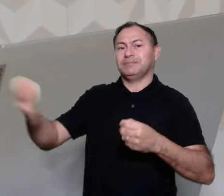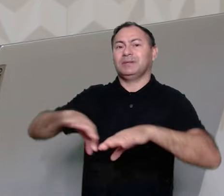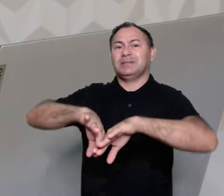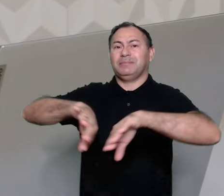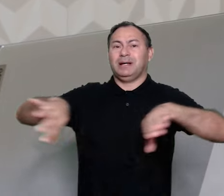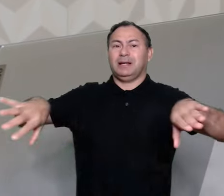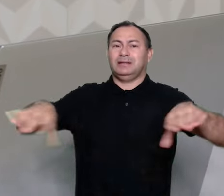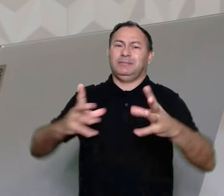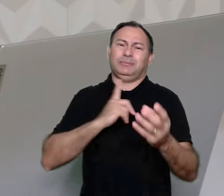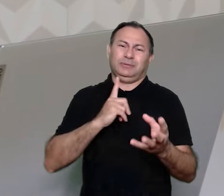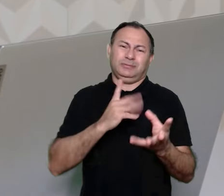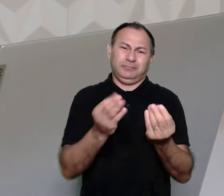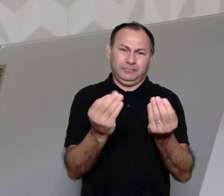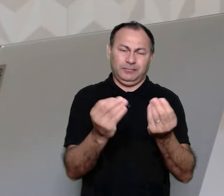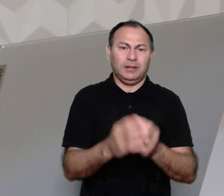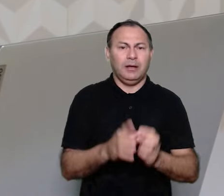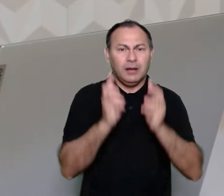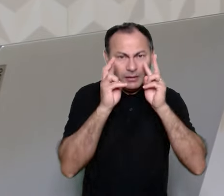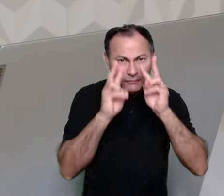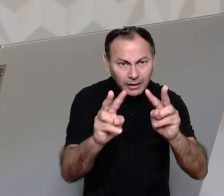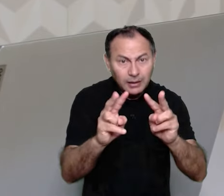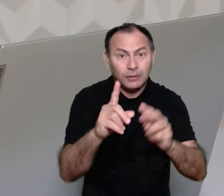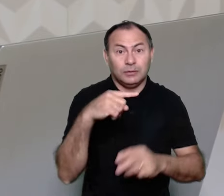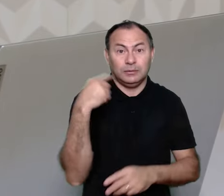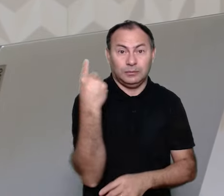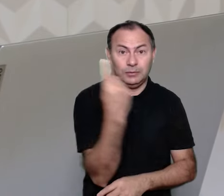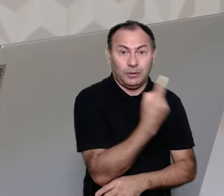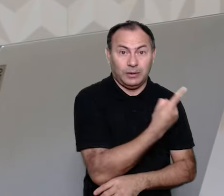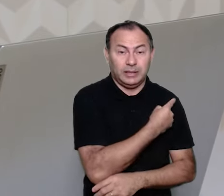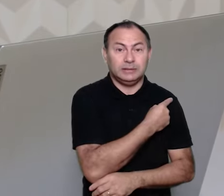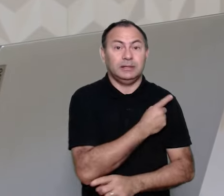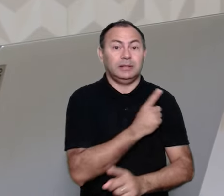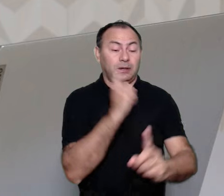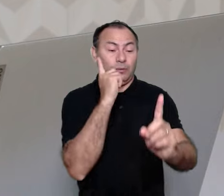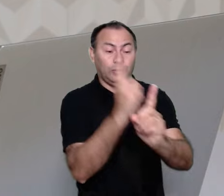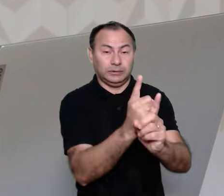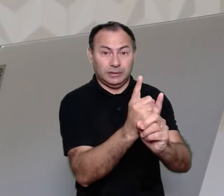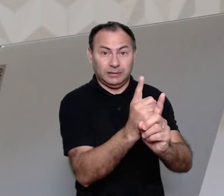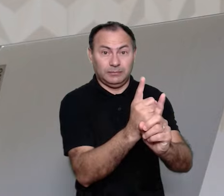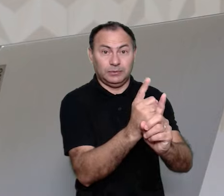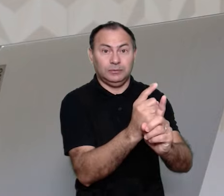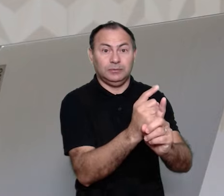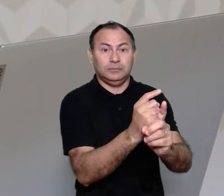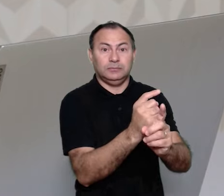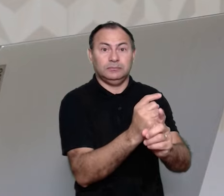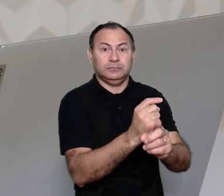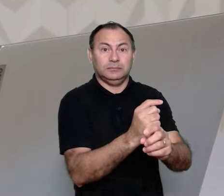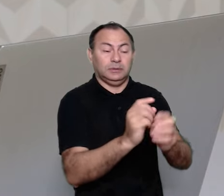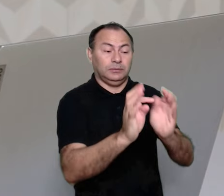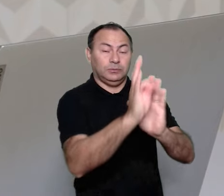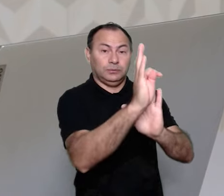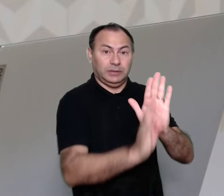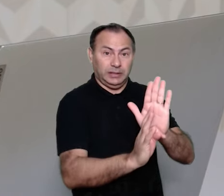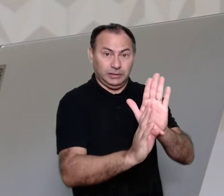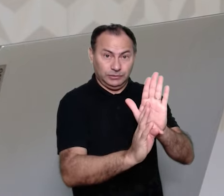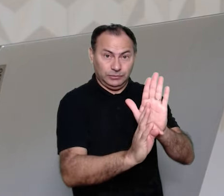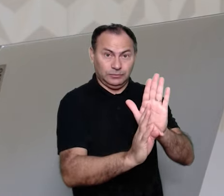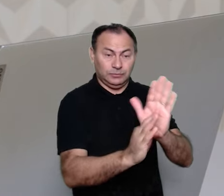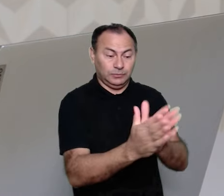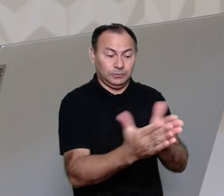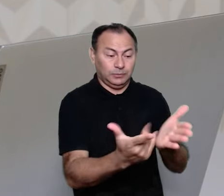ovelhas desgarradas, né? Então vejam só, nós encontramos na passagem